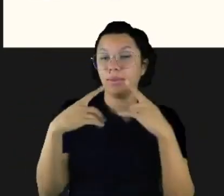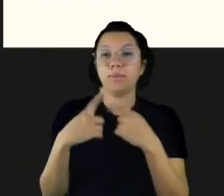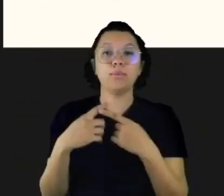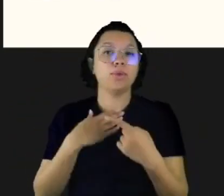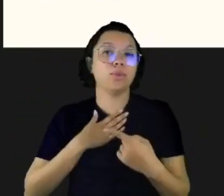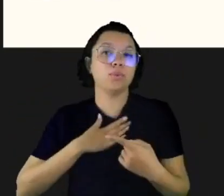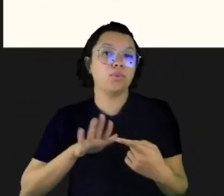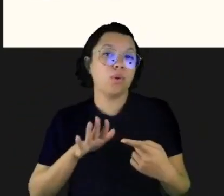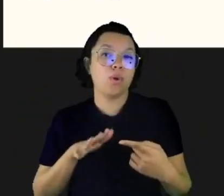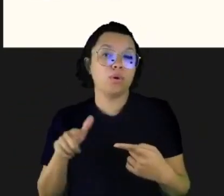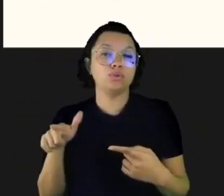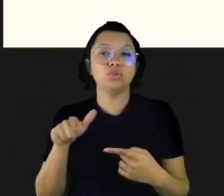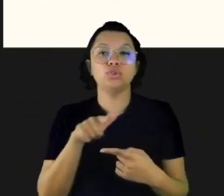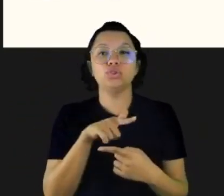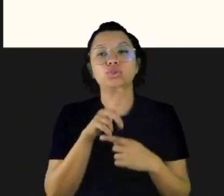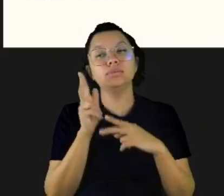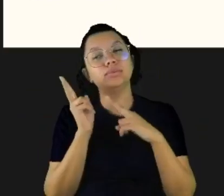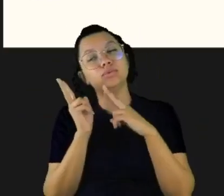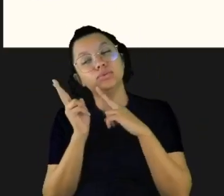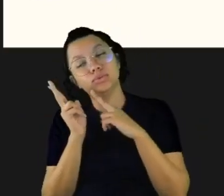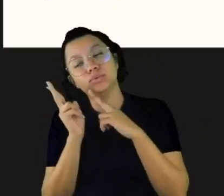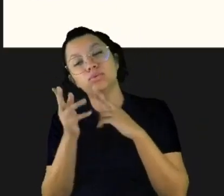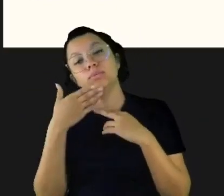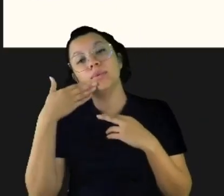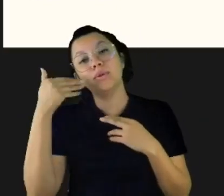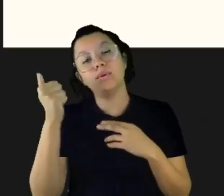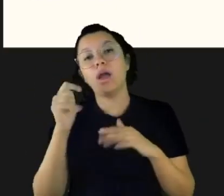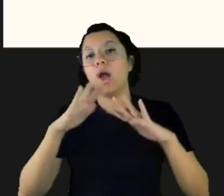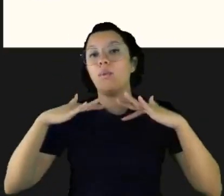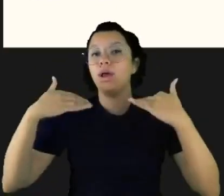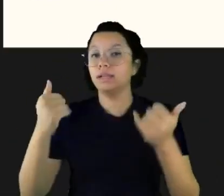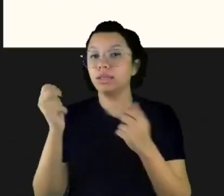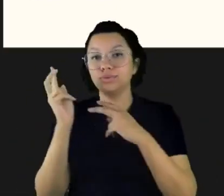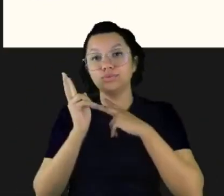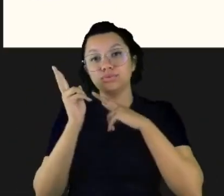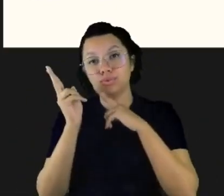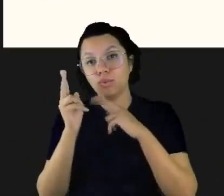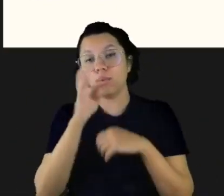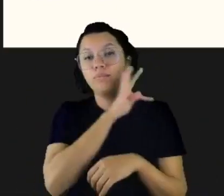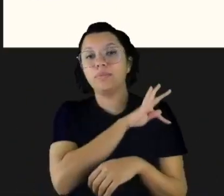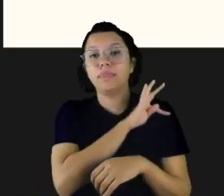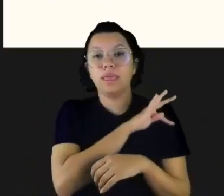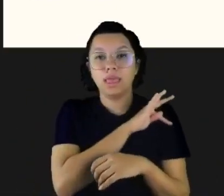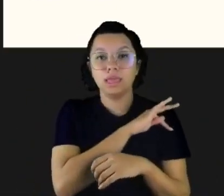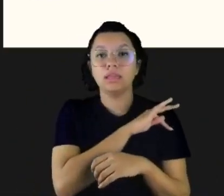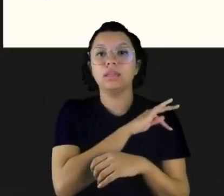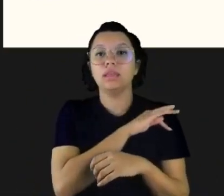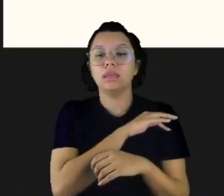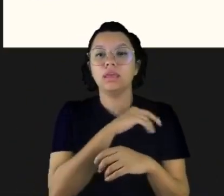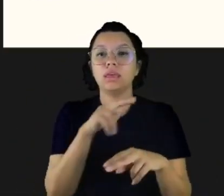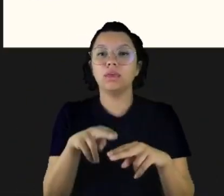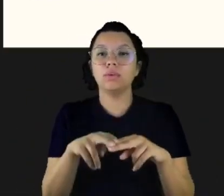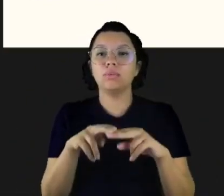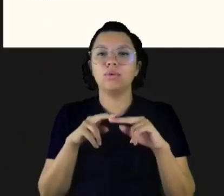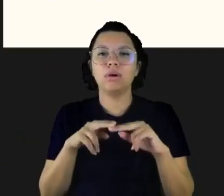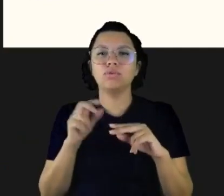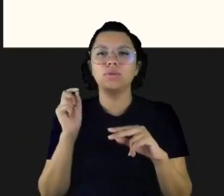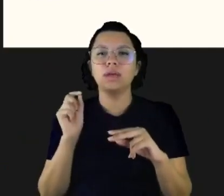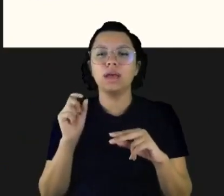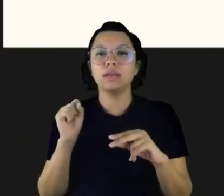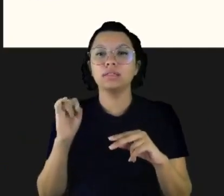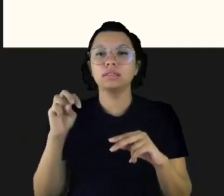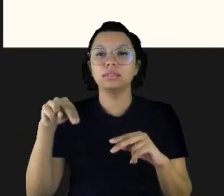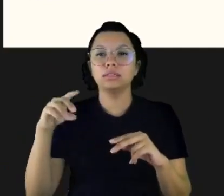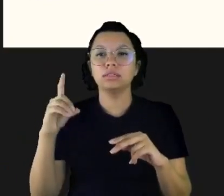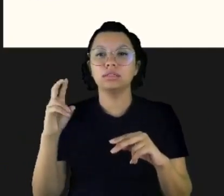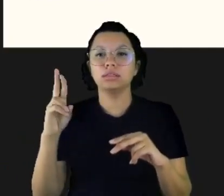do sono, para a gente melhorar a qualidade do sono. Técnica para a síndrome pôr do sol, que é muito comum na demência, a hora que